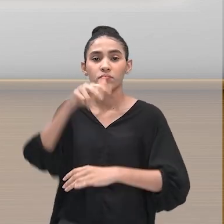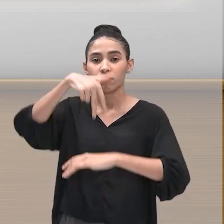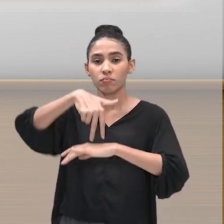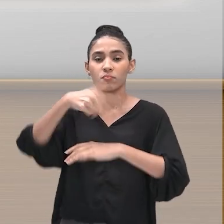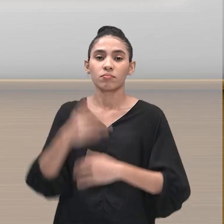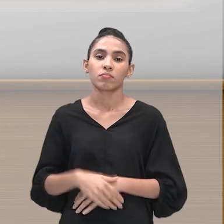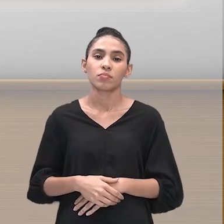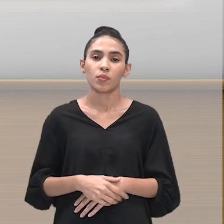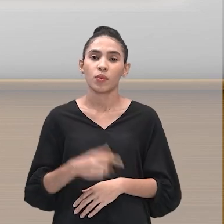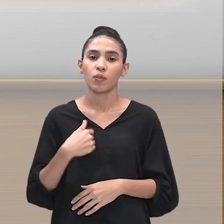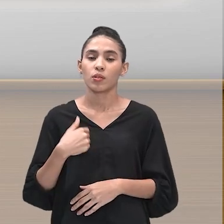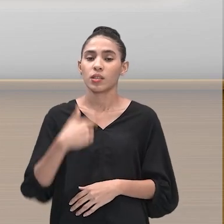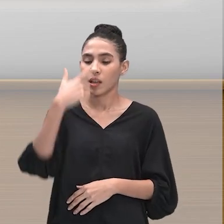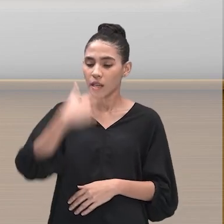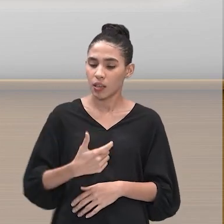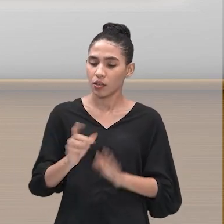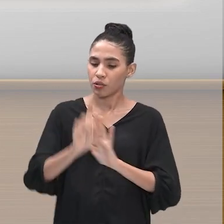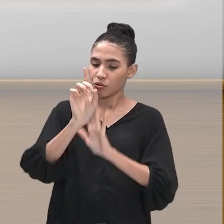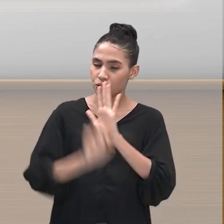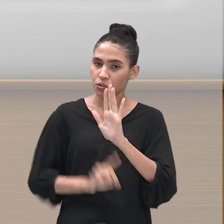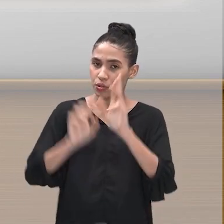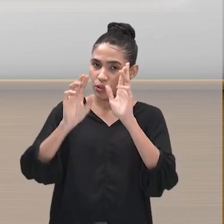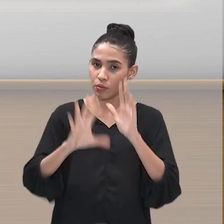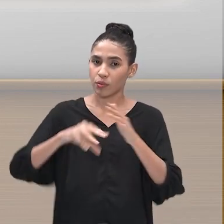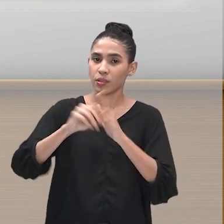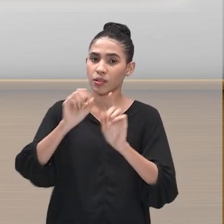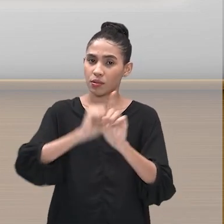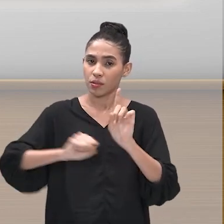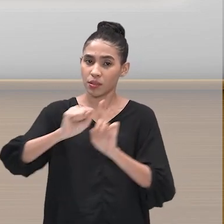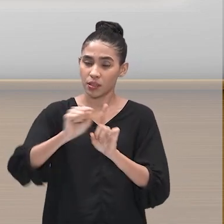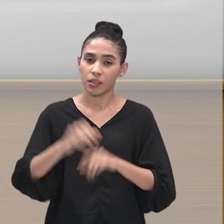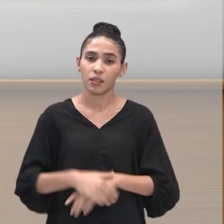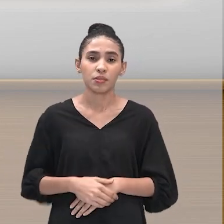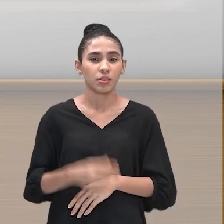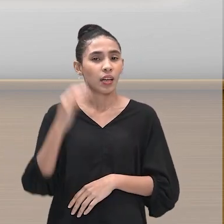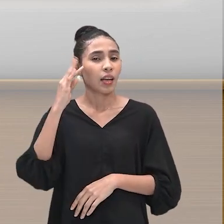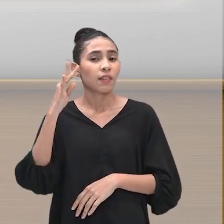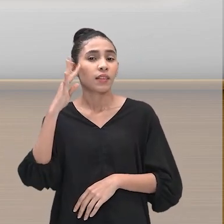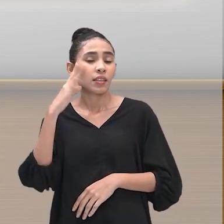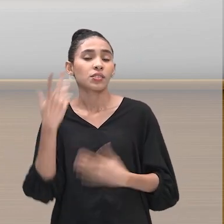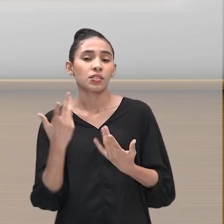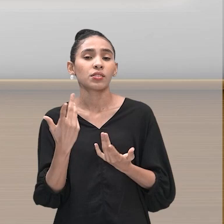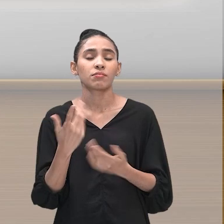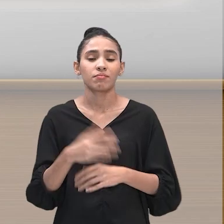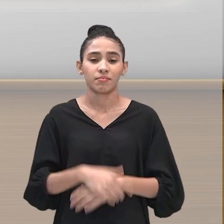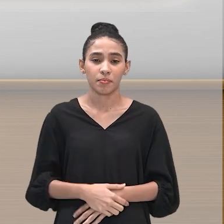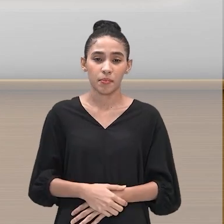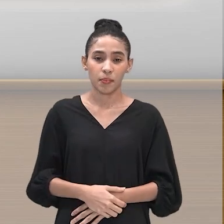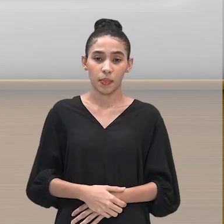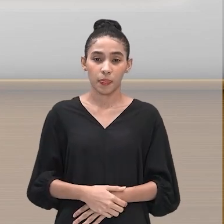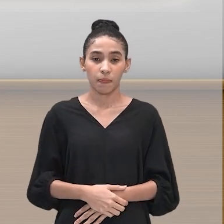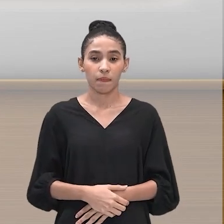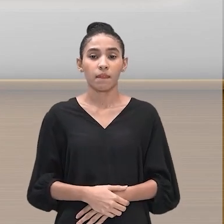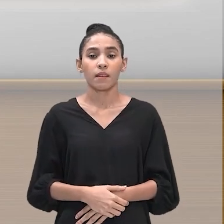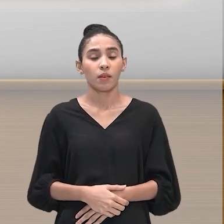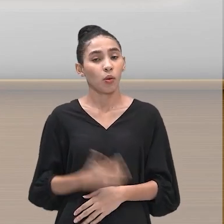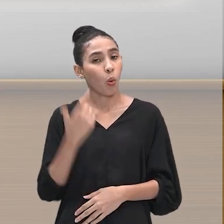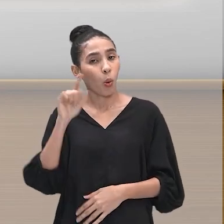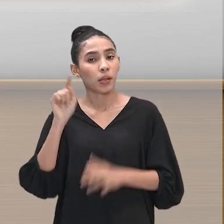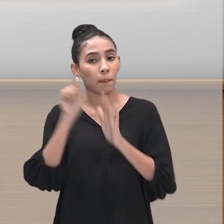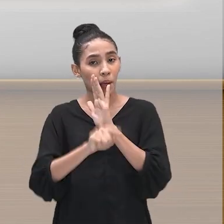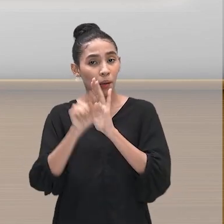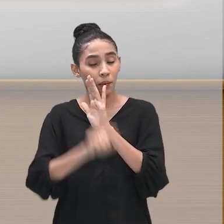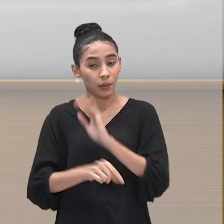seja, você está exercendo o seu papel na sociedade, que já nos leva a refletir lá sobre aquela nossa perguntinha, né? E temos outras